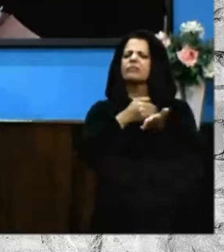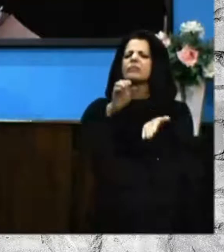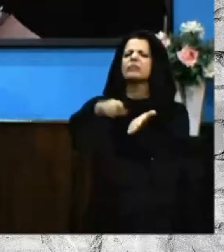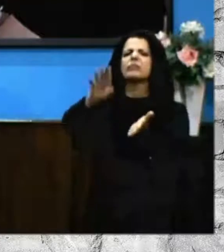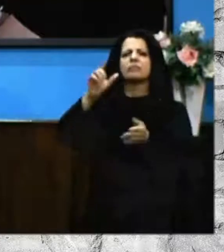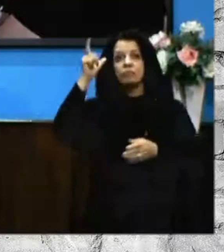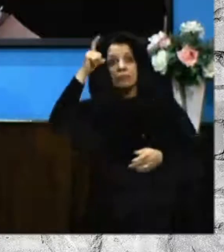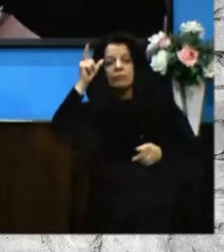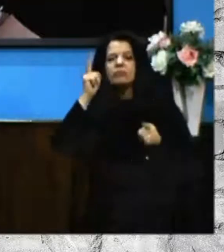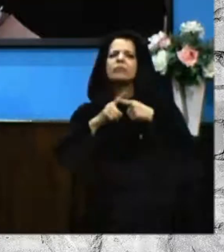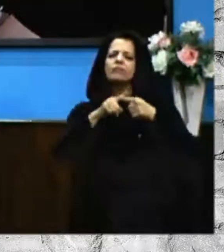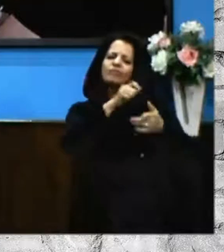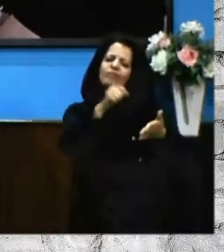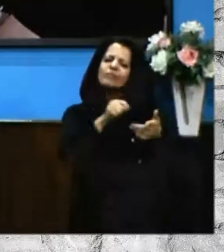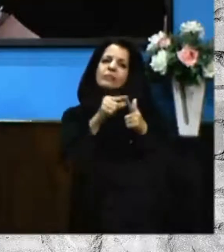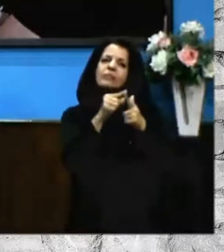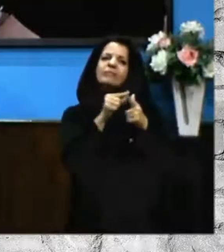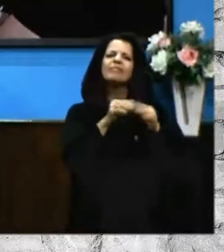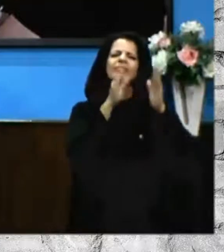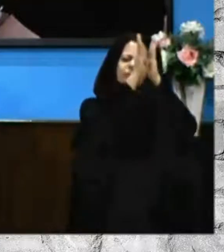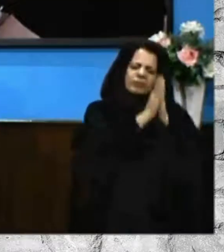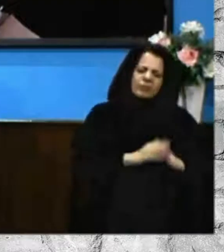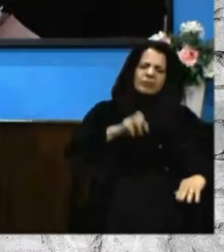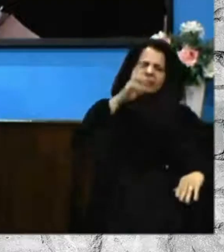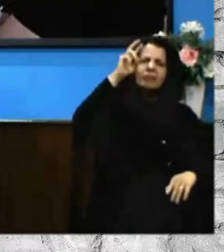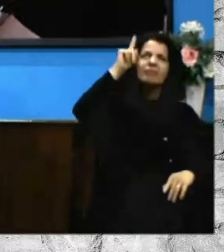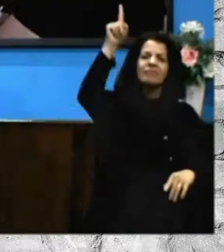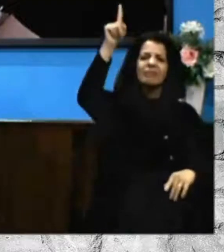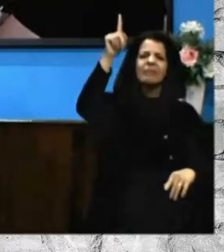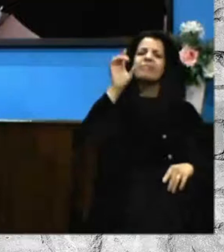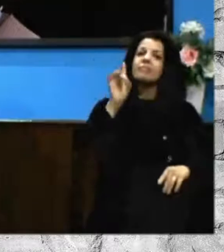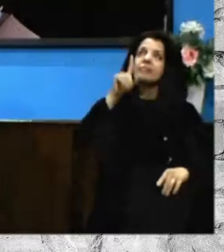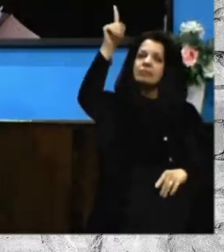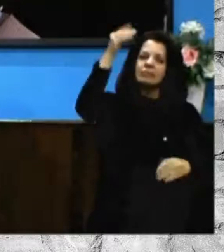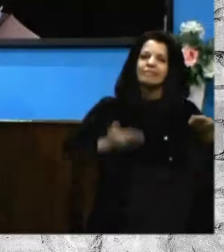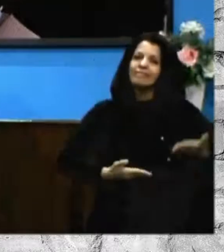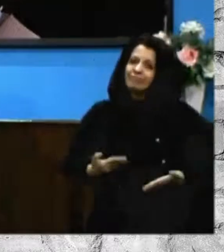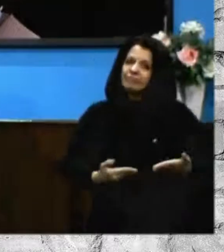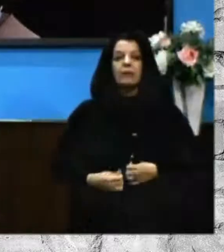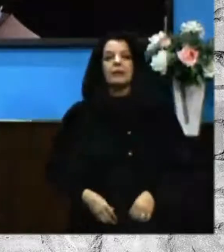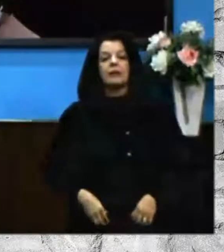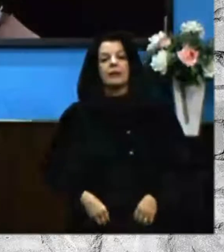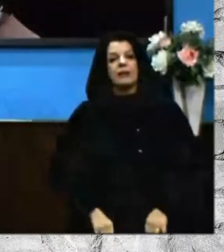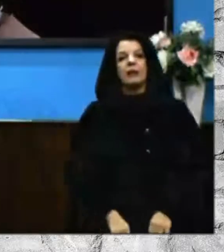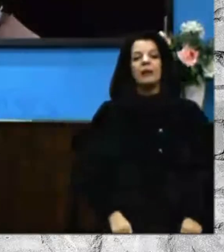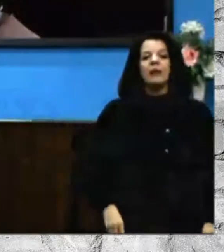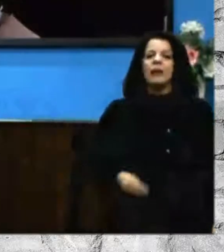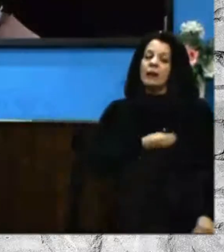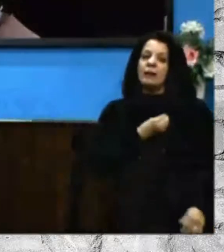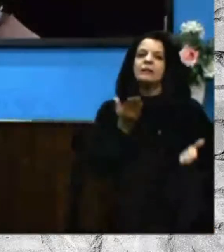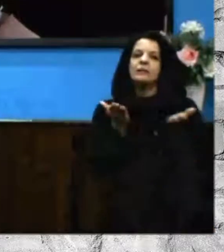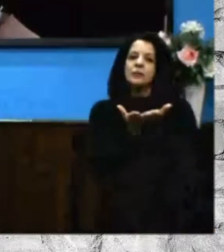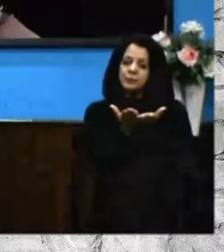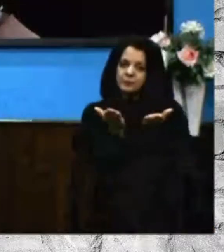escrito: Adorarás o Senhor teu Deus, e só a ele servirás. Levou também a vida